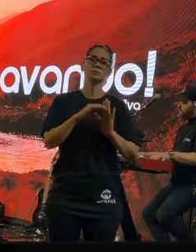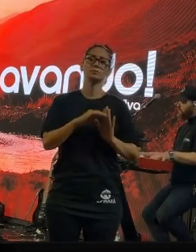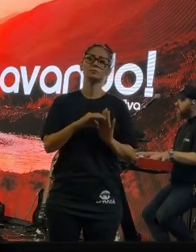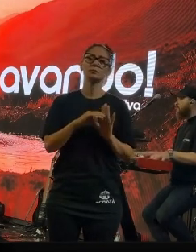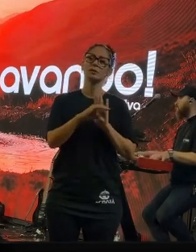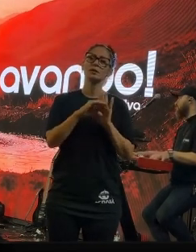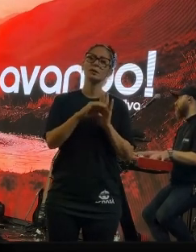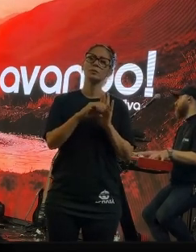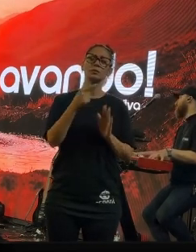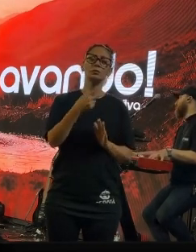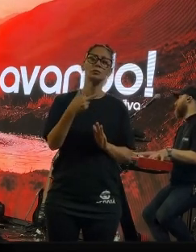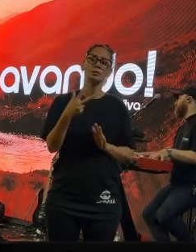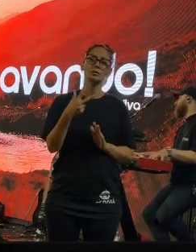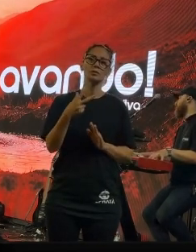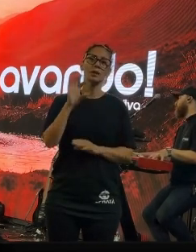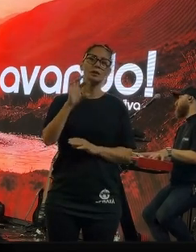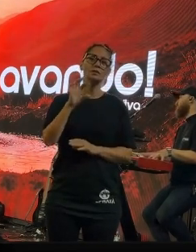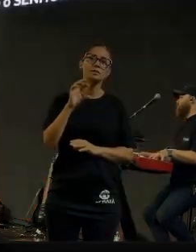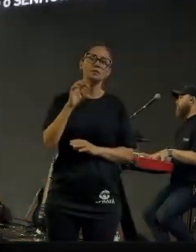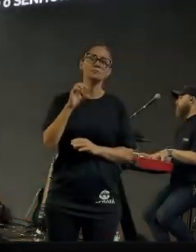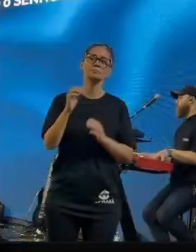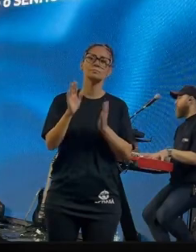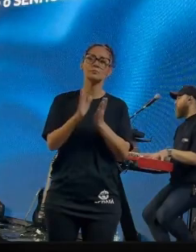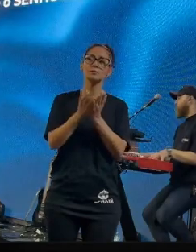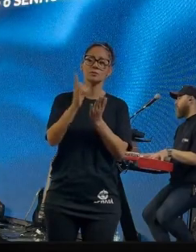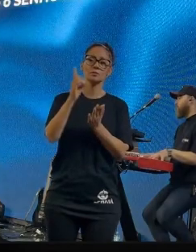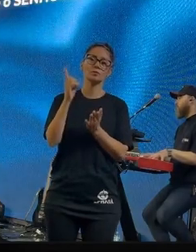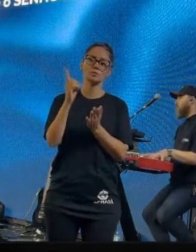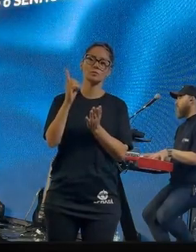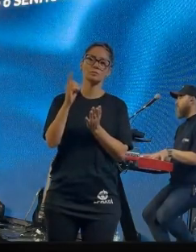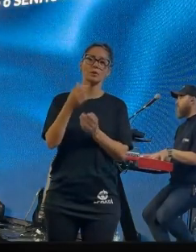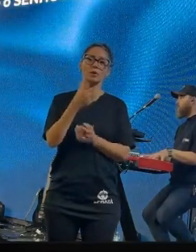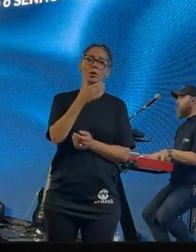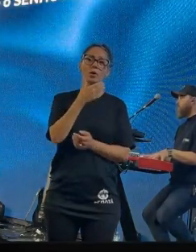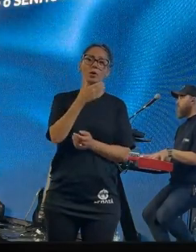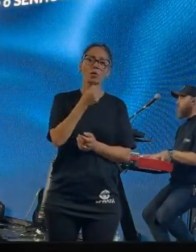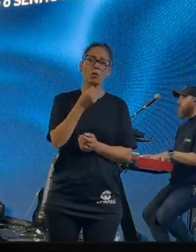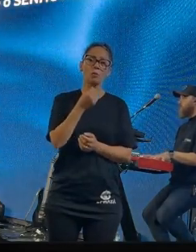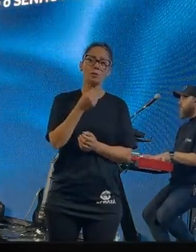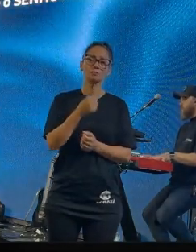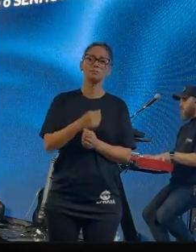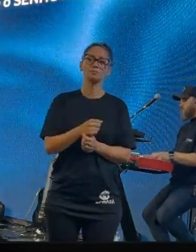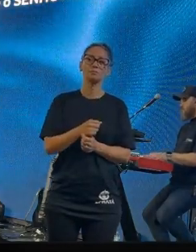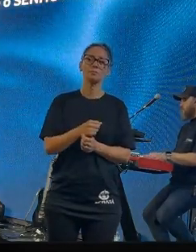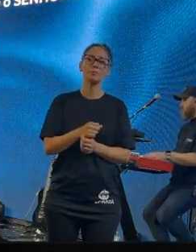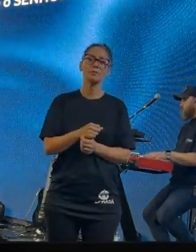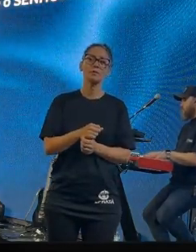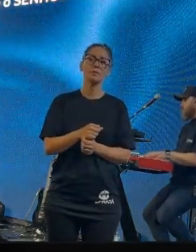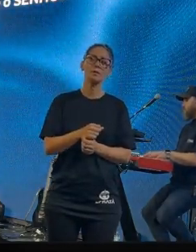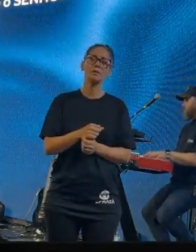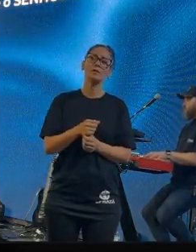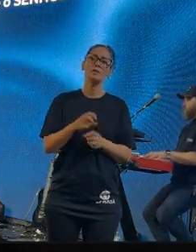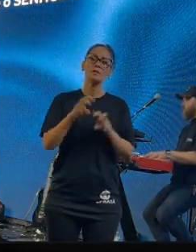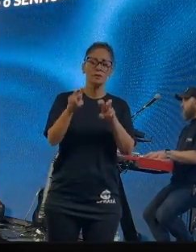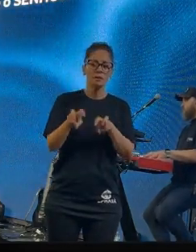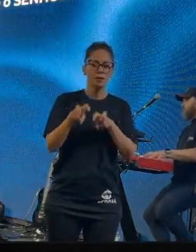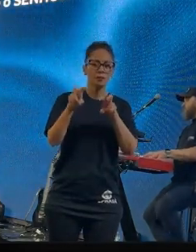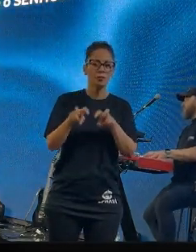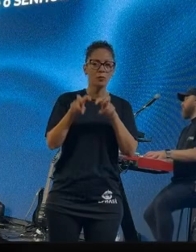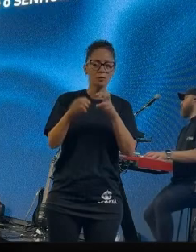texto: Isaac formou lavoura naquela terra. Espera aí, a terra não era